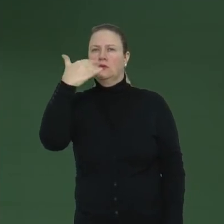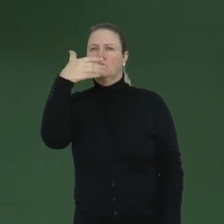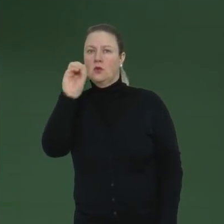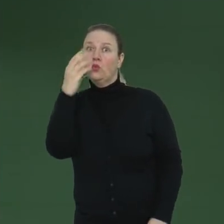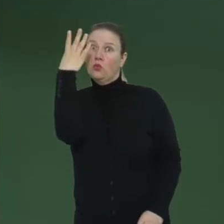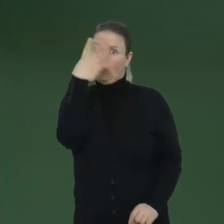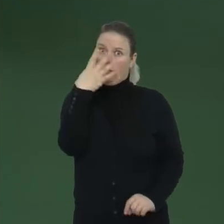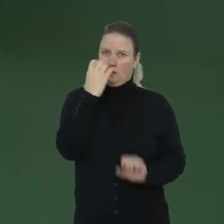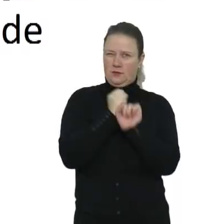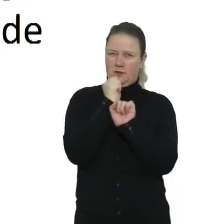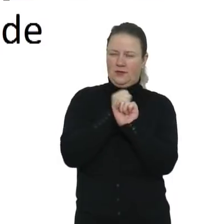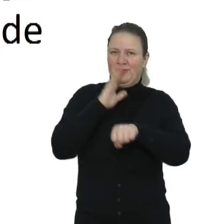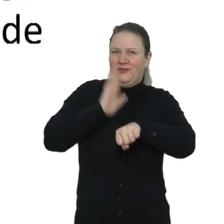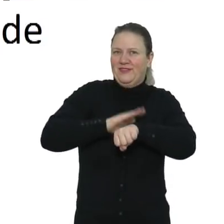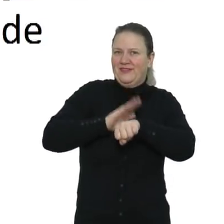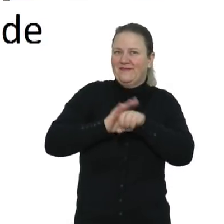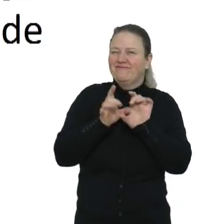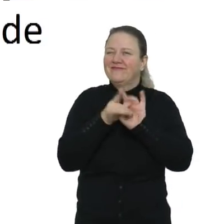para vocês.